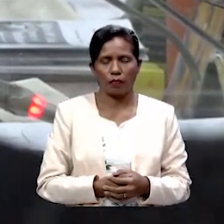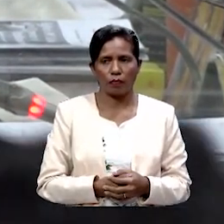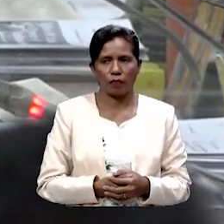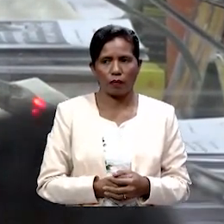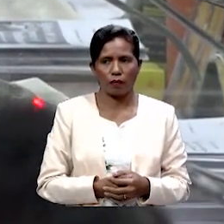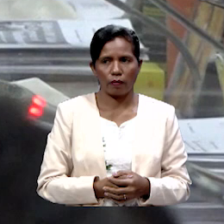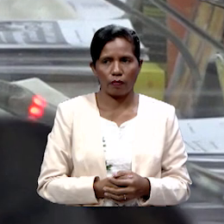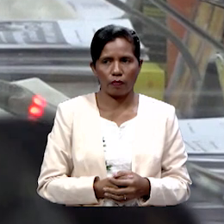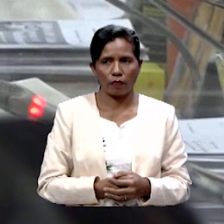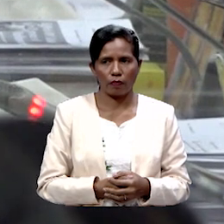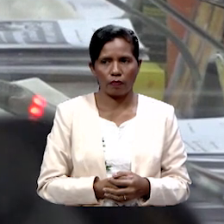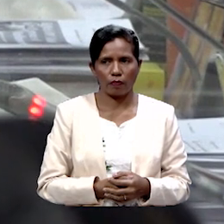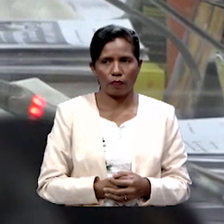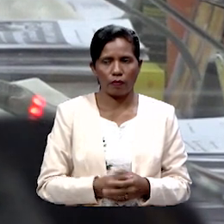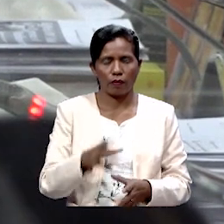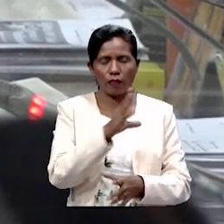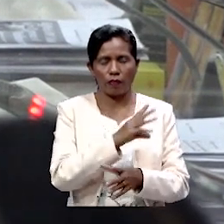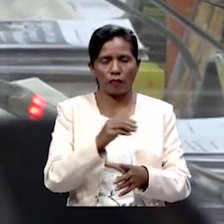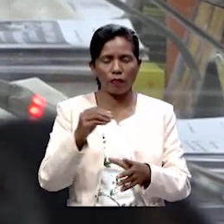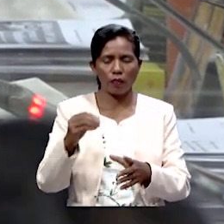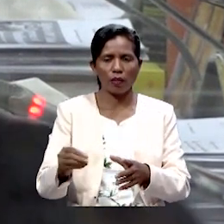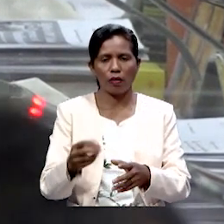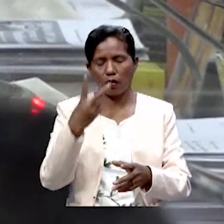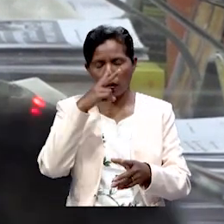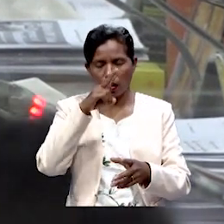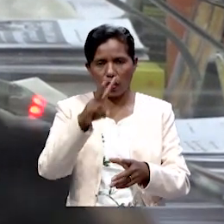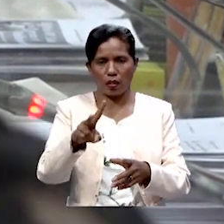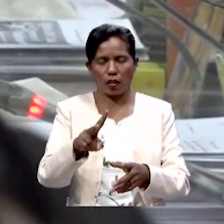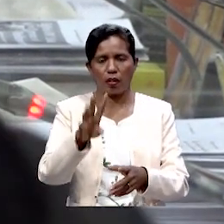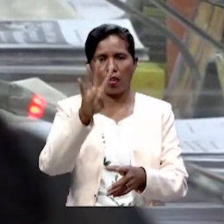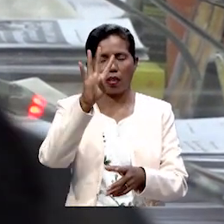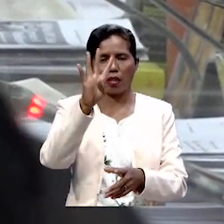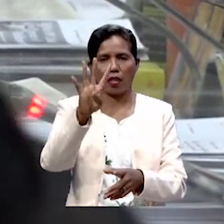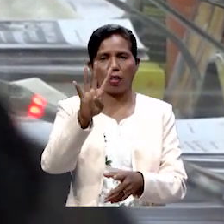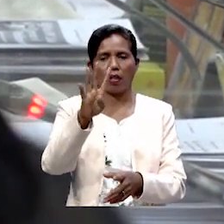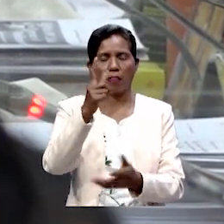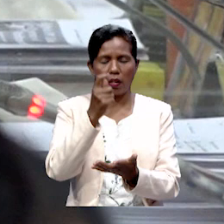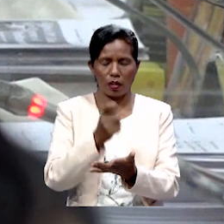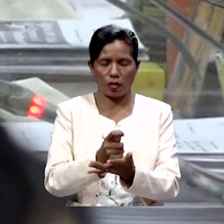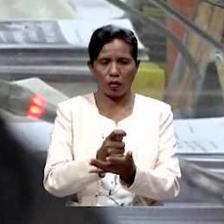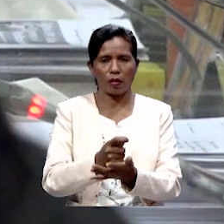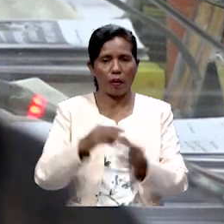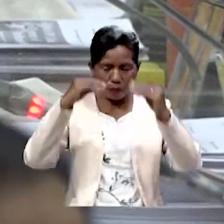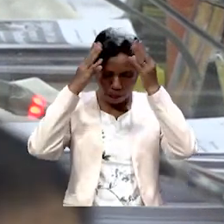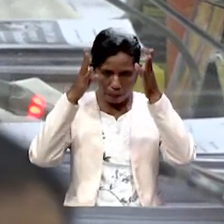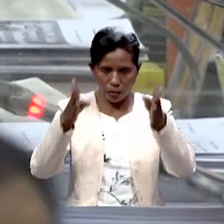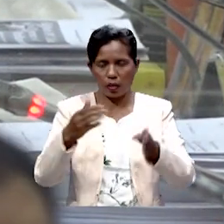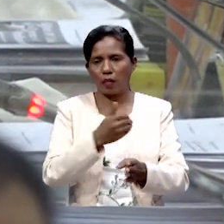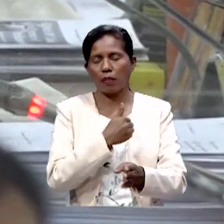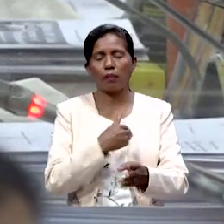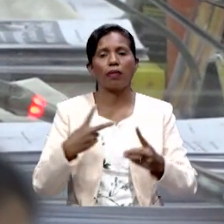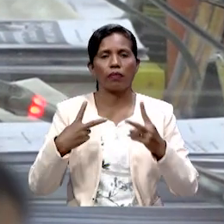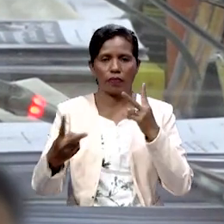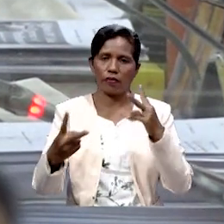para onde vai o destino dos 5.000 professores contratados?